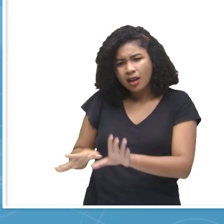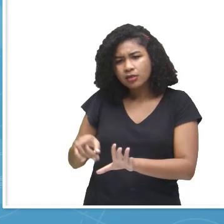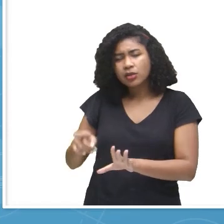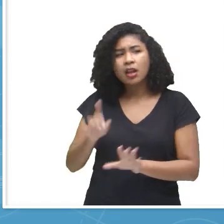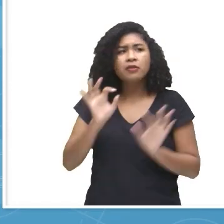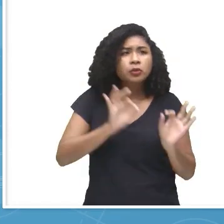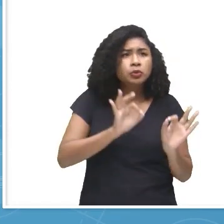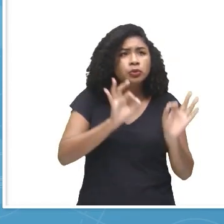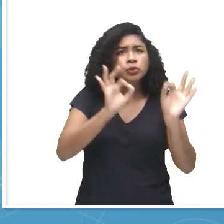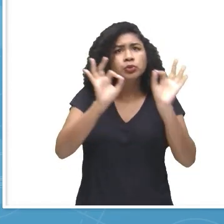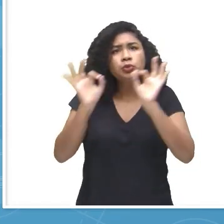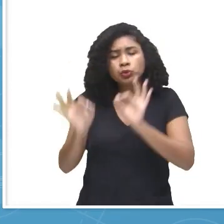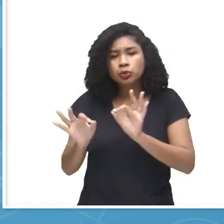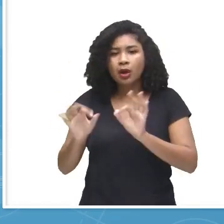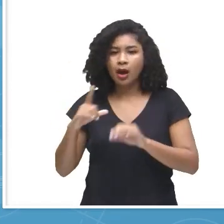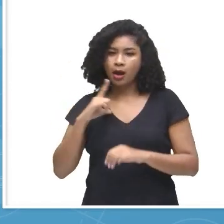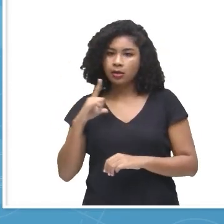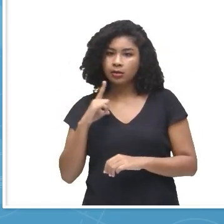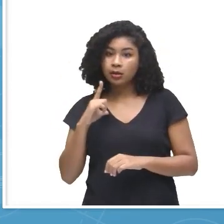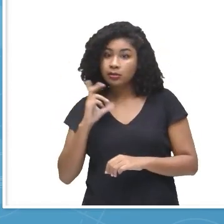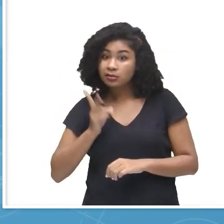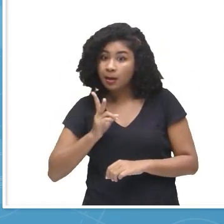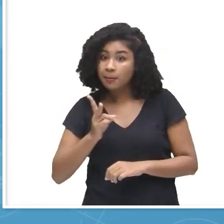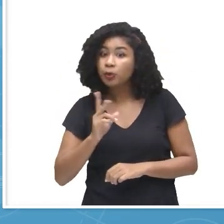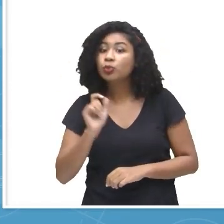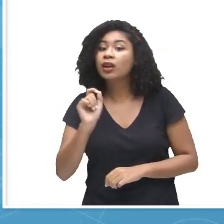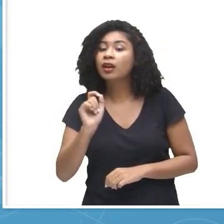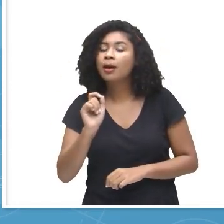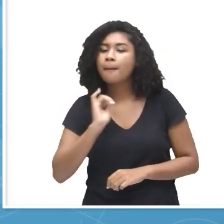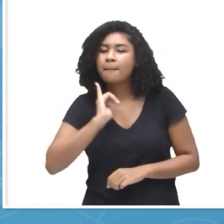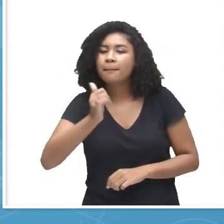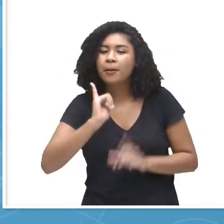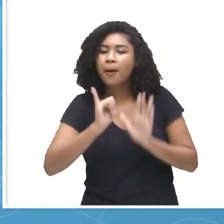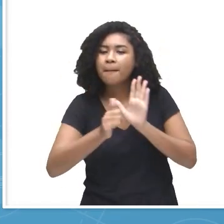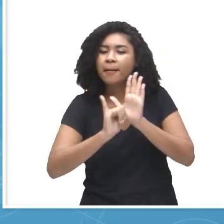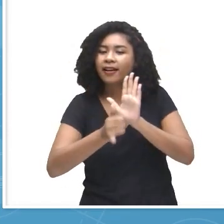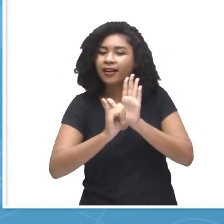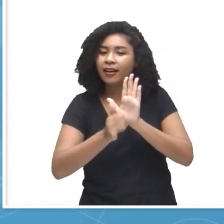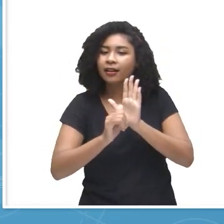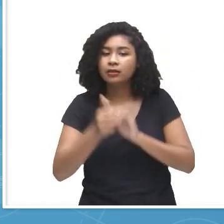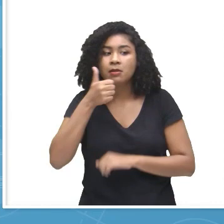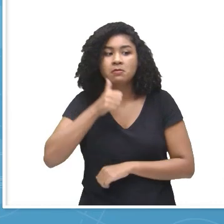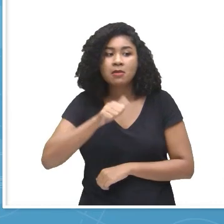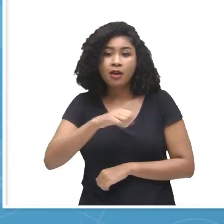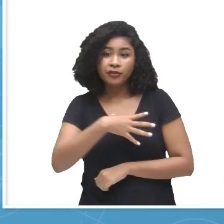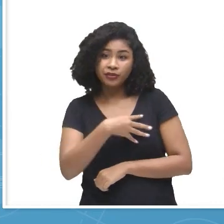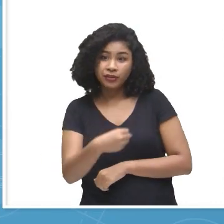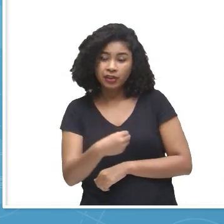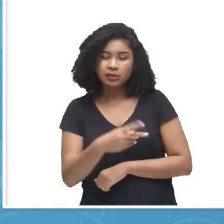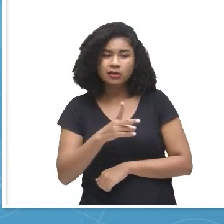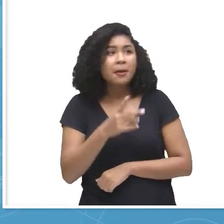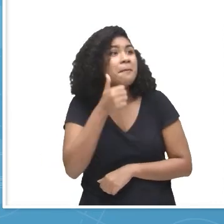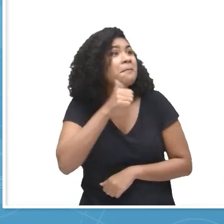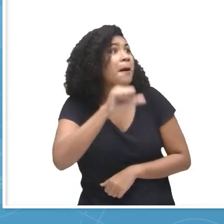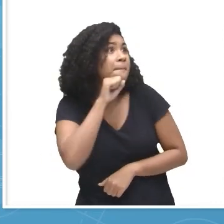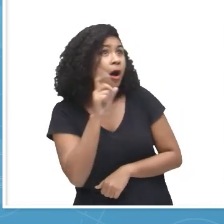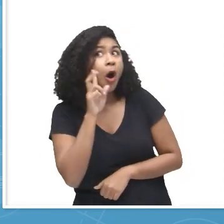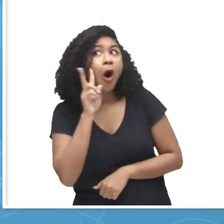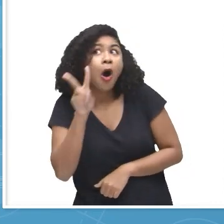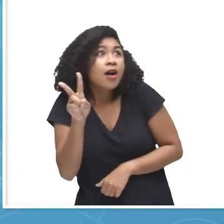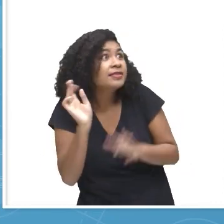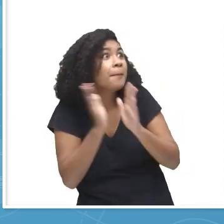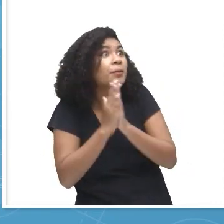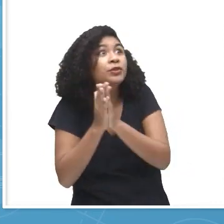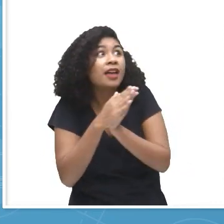fala, mamãe, olha que legal esse negócio aqui. Mamãe, olha que legal essa boneca. Já é a propaganda, né, tentando se inserir no cotidiano